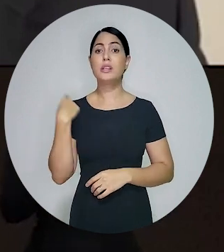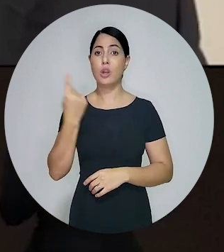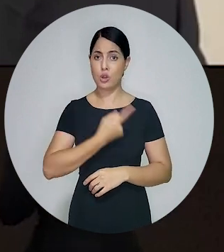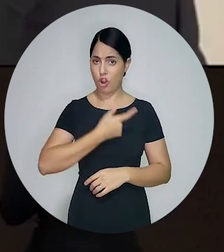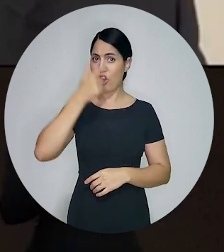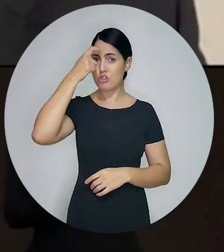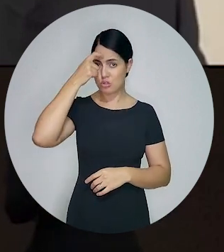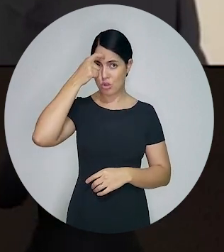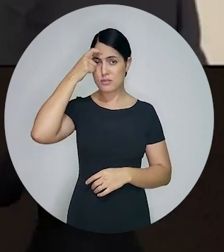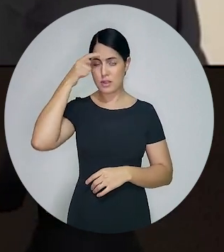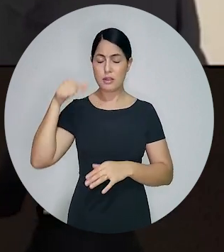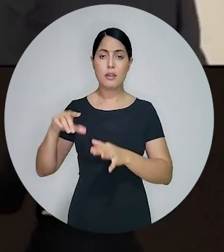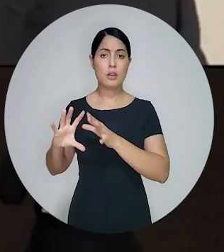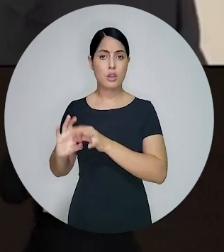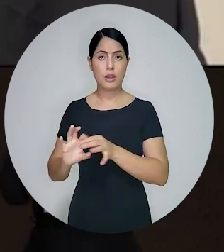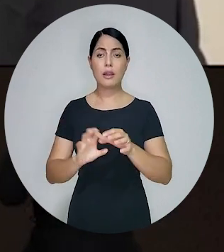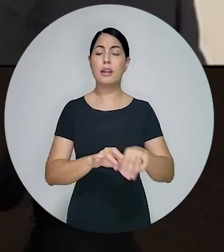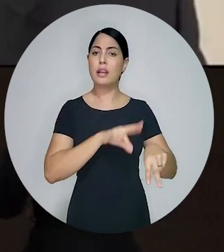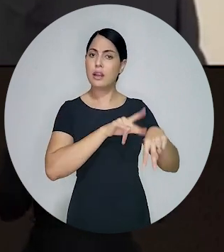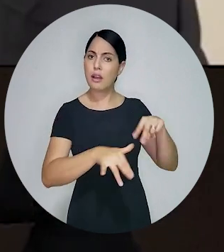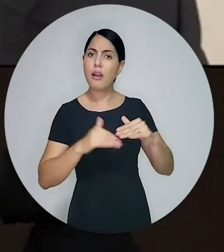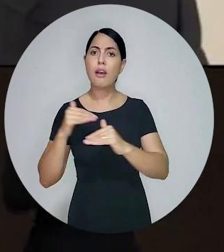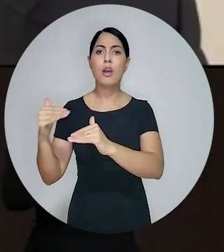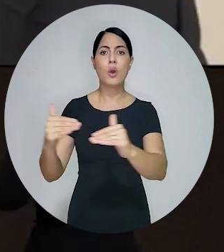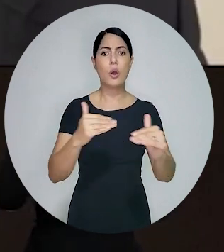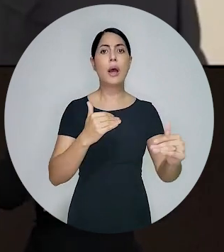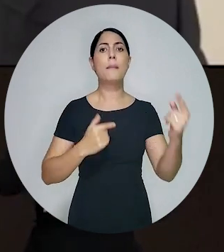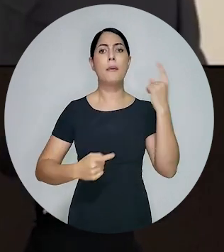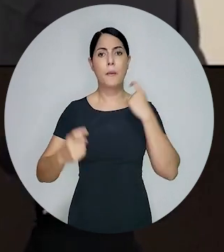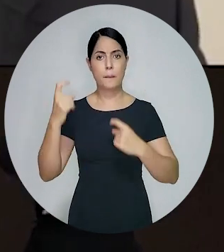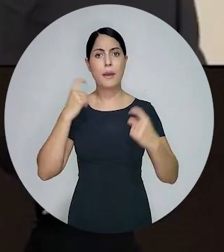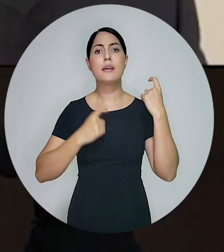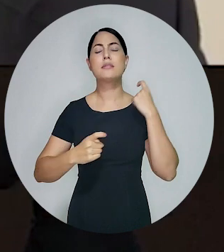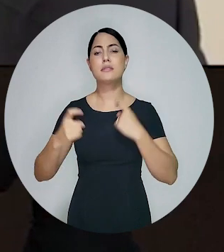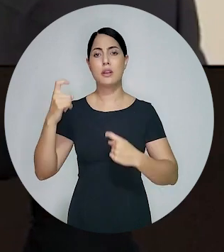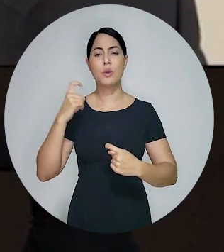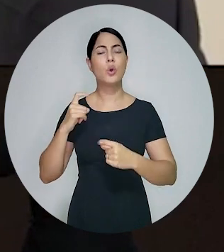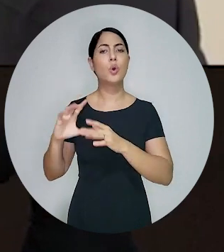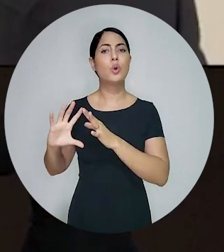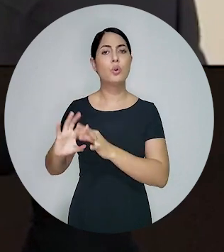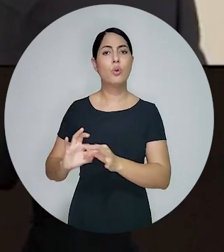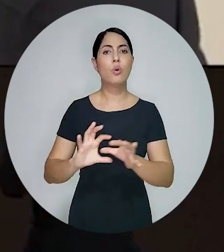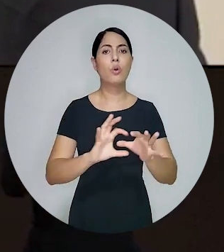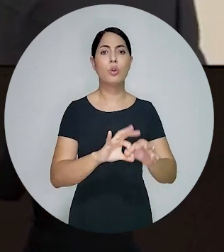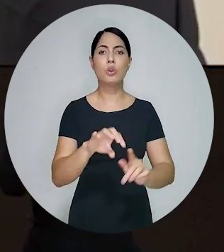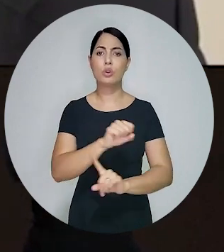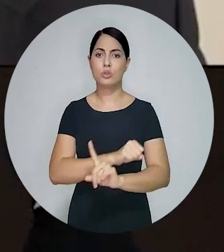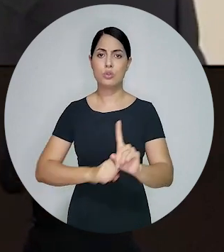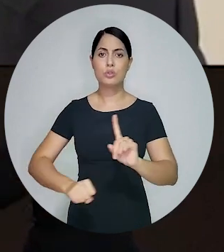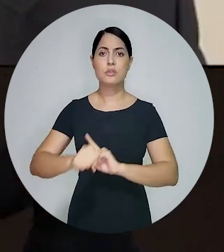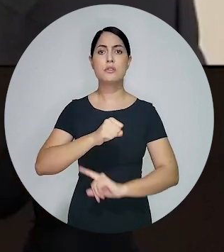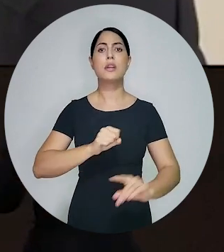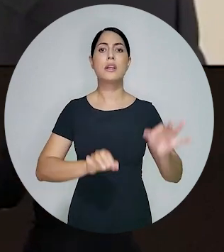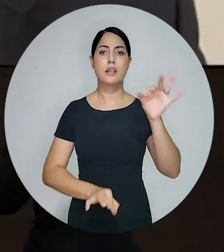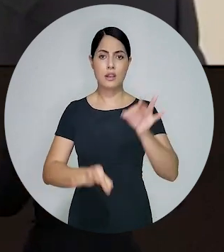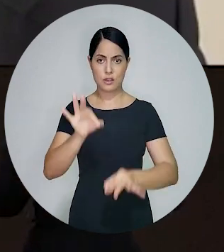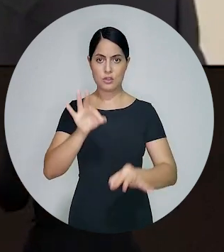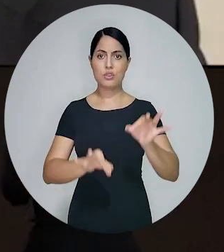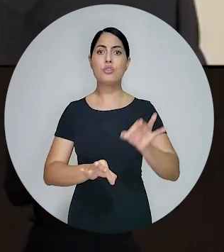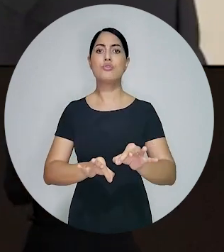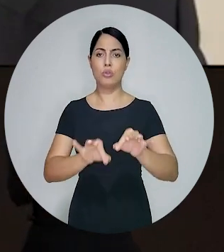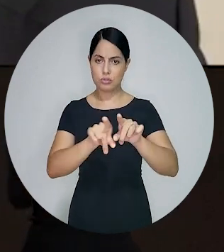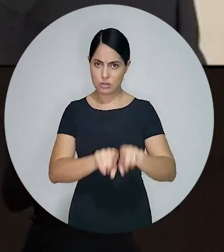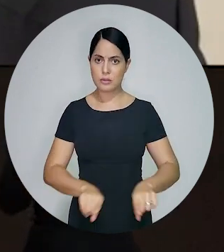tão importante e temos consciência de que a preocupação com a igualdade de gênero está intrinsecamente ligada